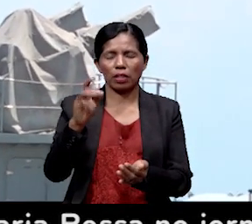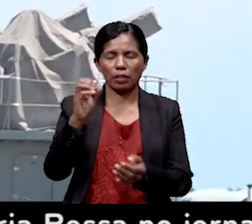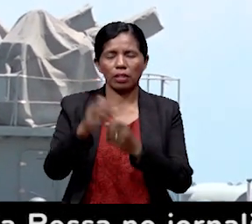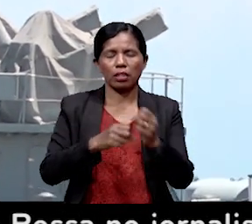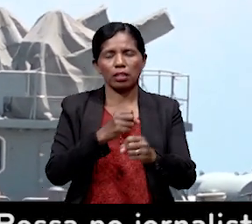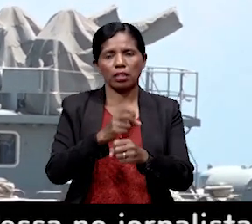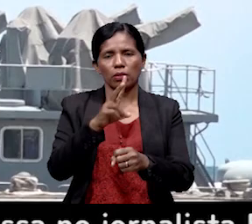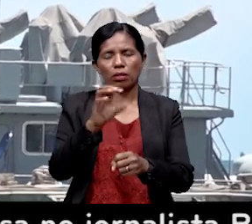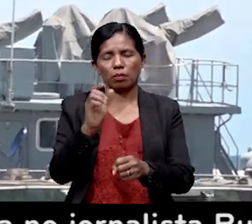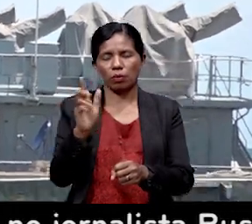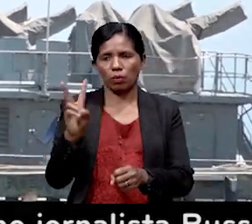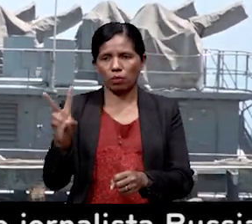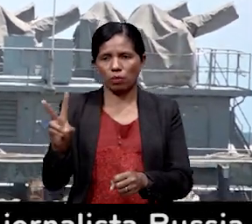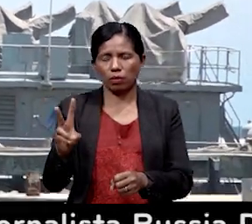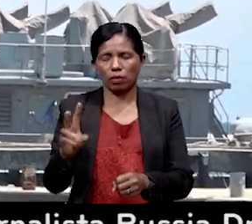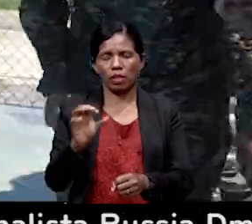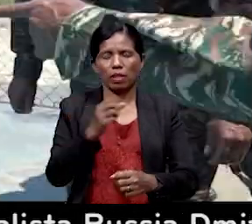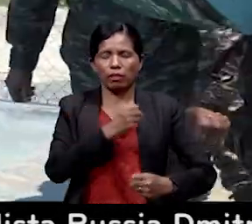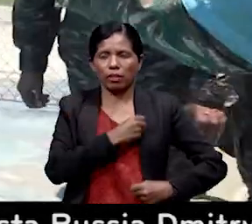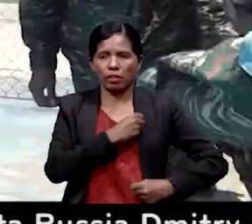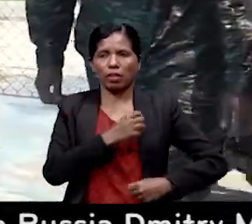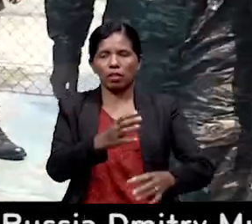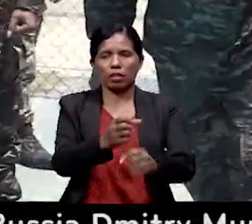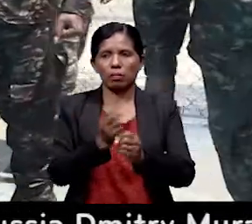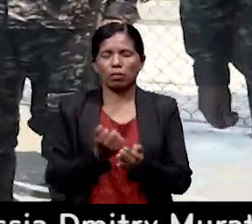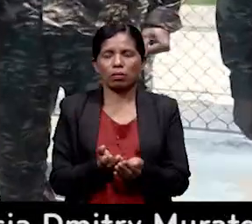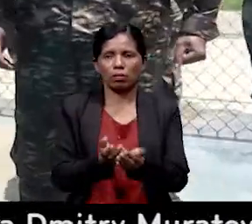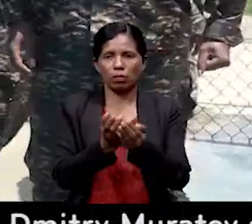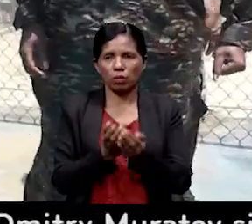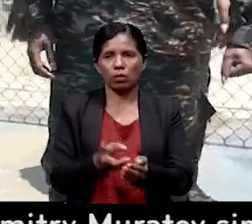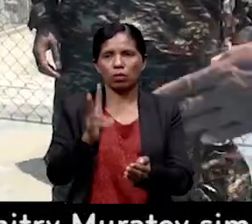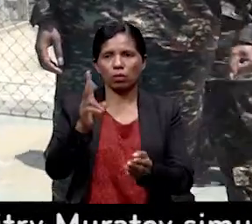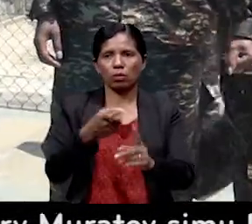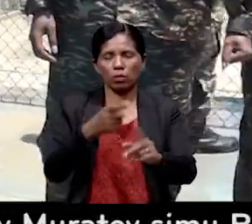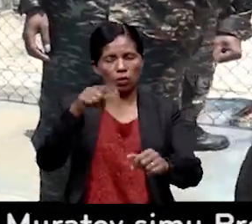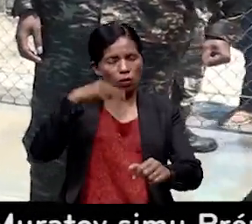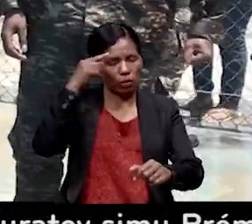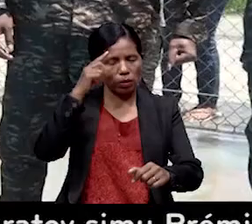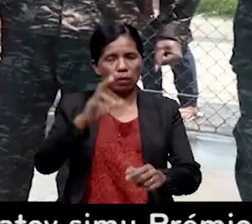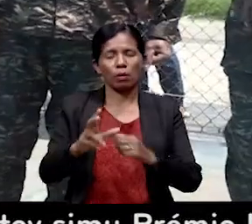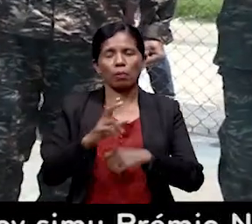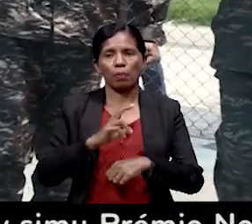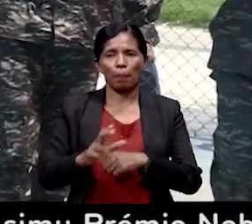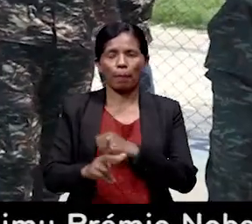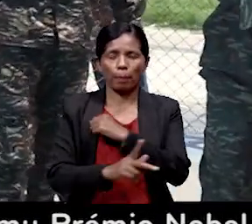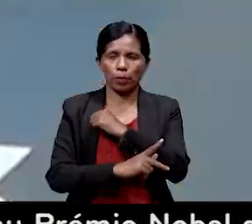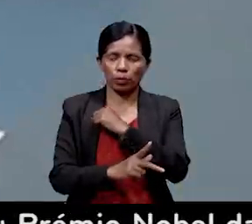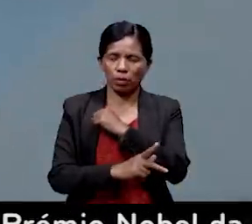rua FFDTL, simu Roahi Albatros Class Rua, husi Governo Portugal, NRP